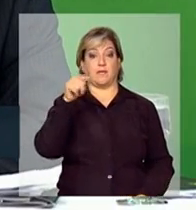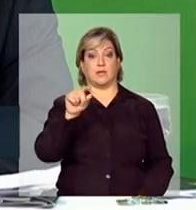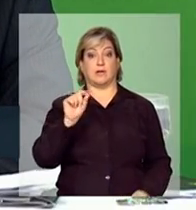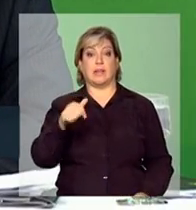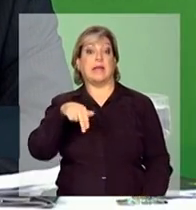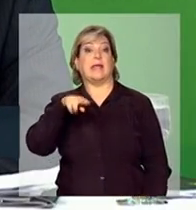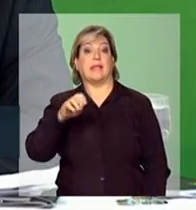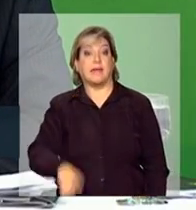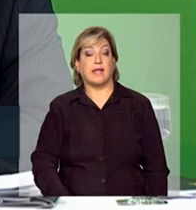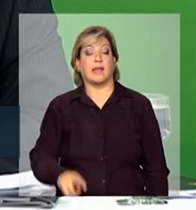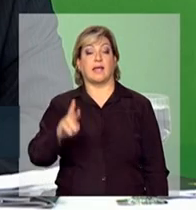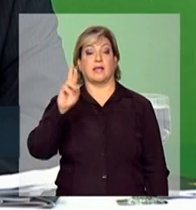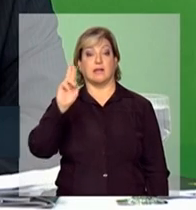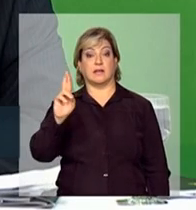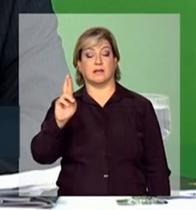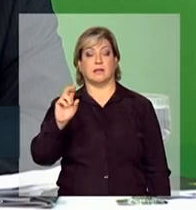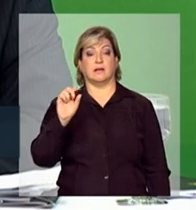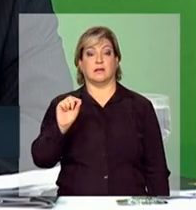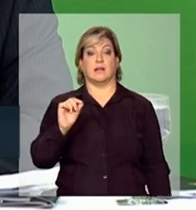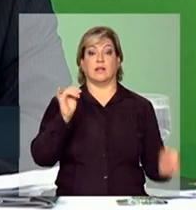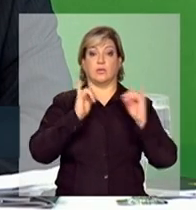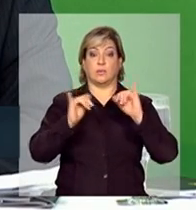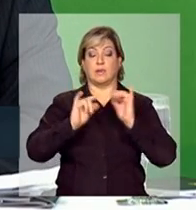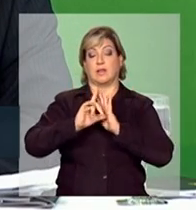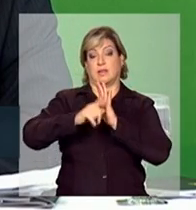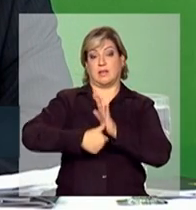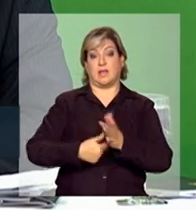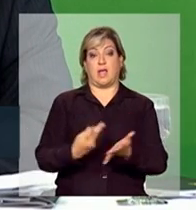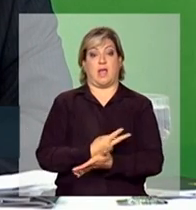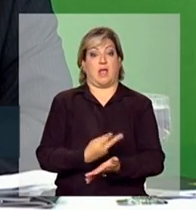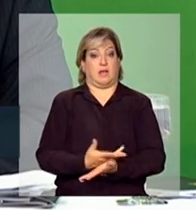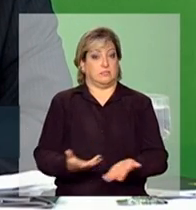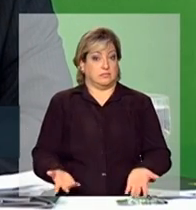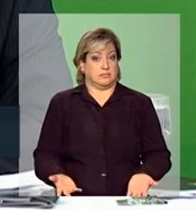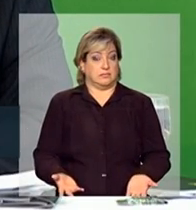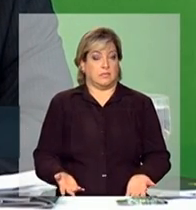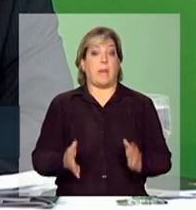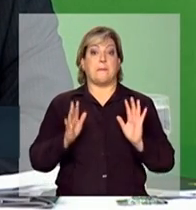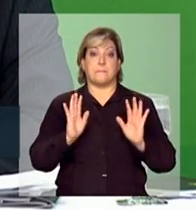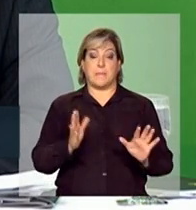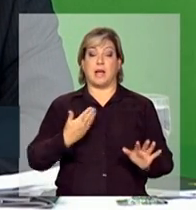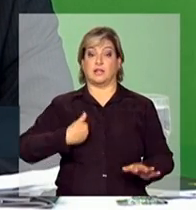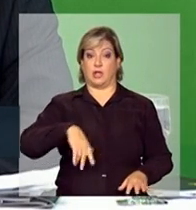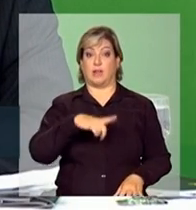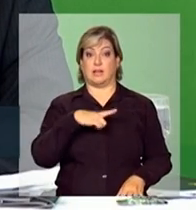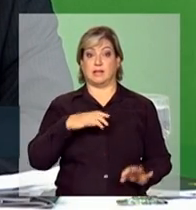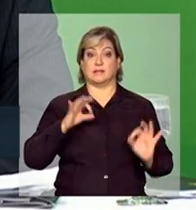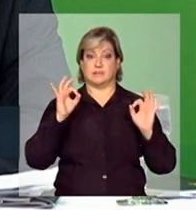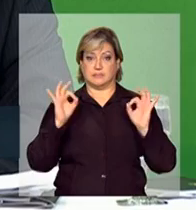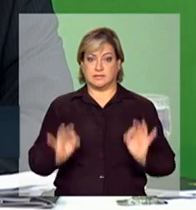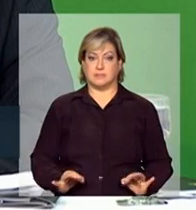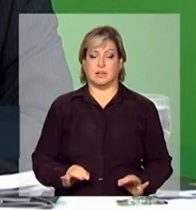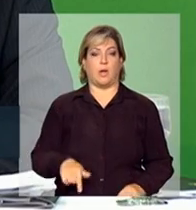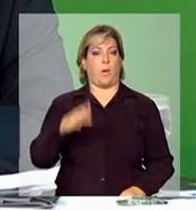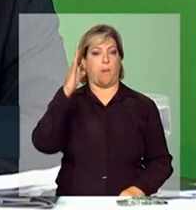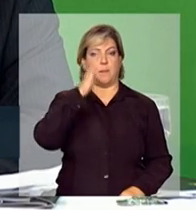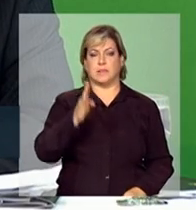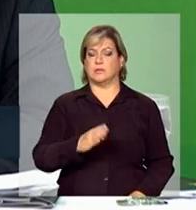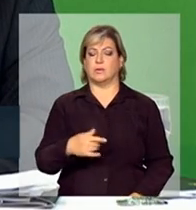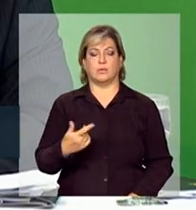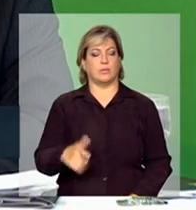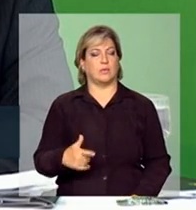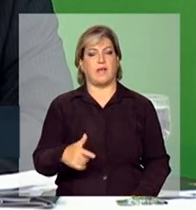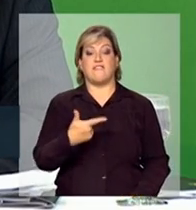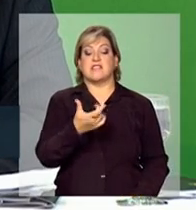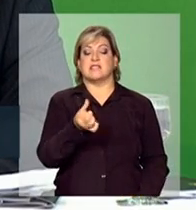quem é a responsabilidade pelos dados defasados incorretos mas nós temos absoluta convicção que o país não tem 26.000